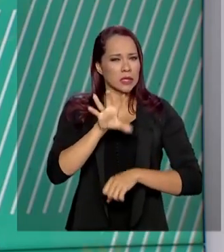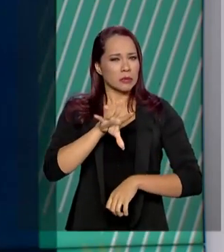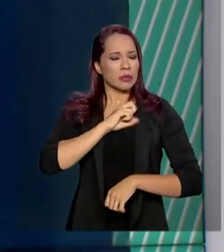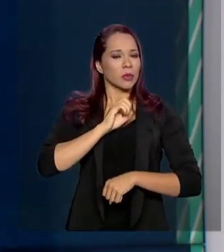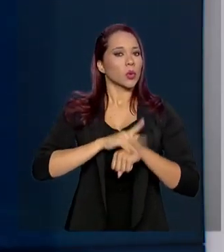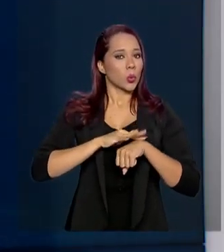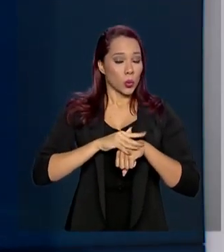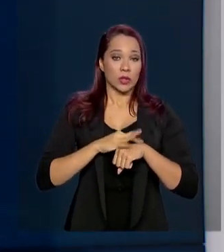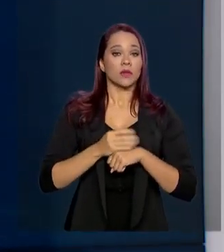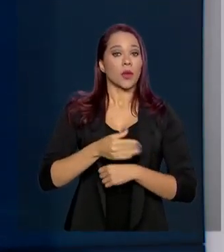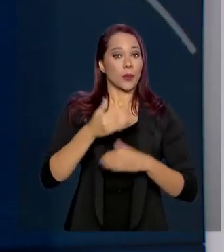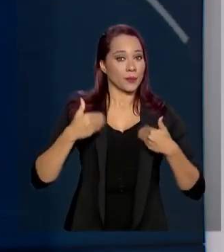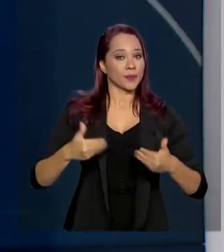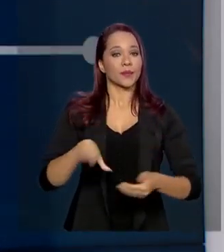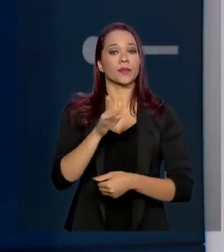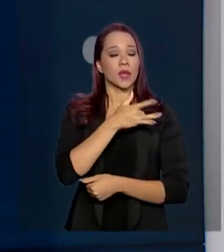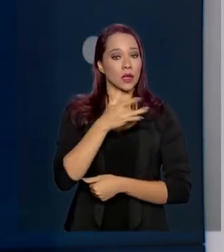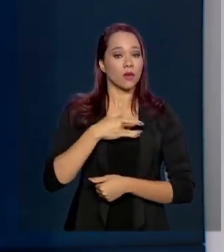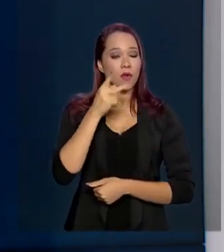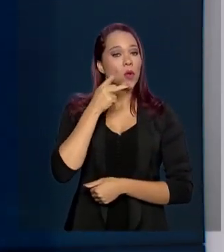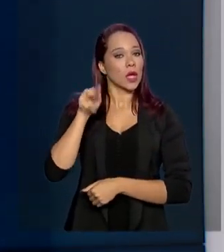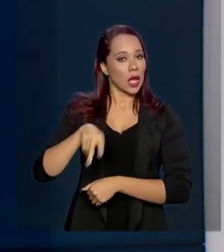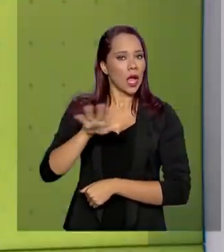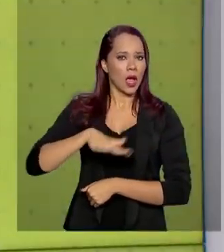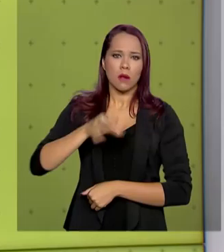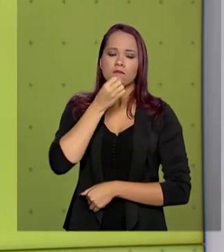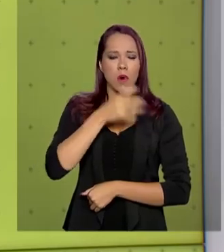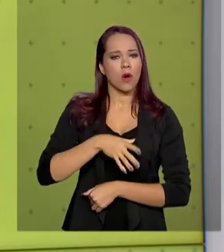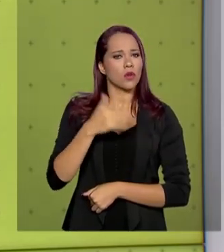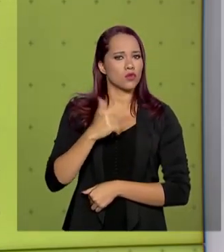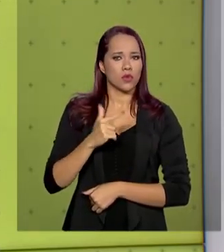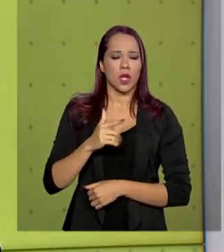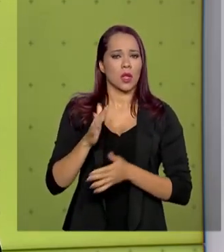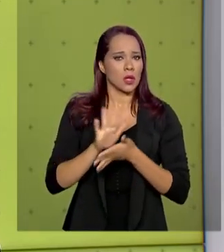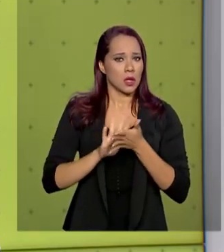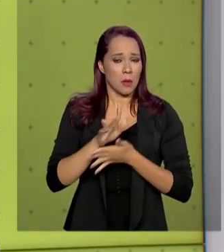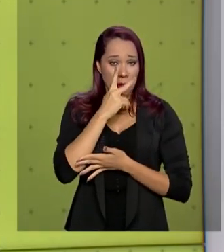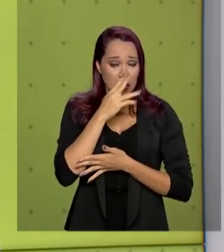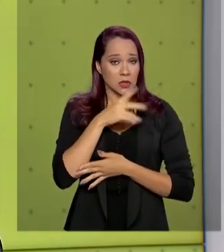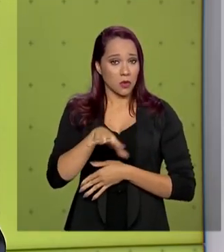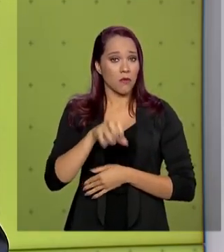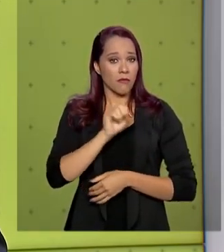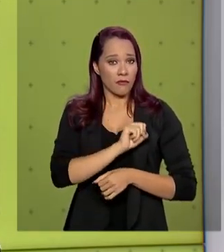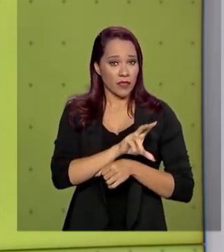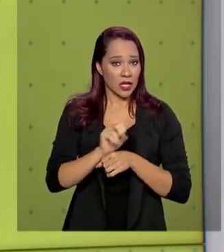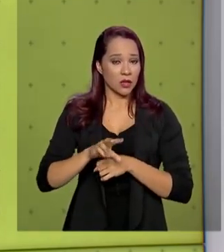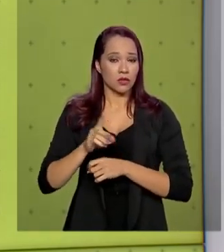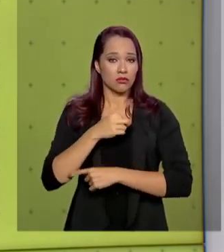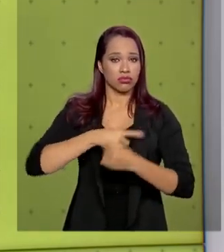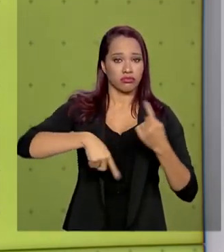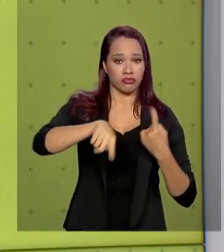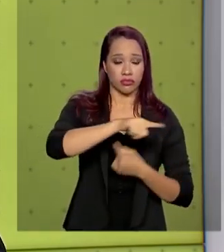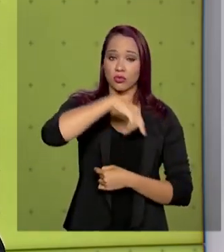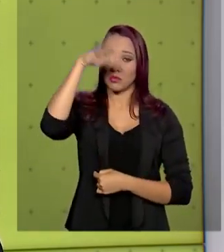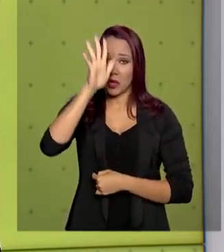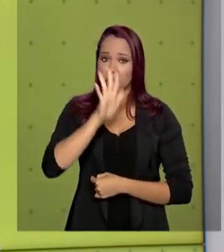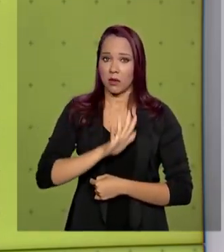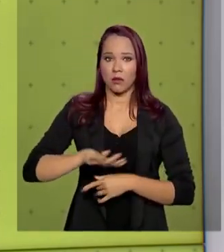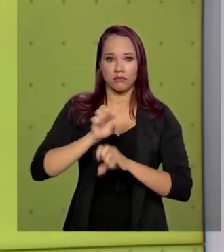segundo o ministério da saúde o estado geral dela é bom e não há evidências de que o vírus esteja circulando no brasil